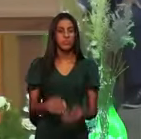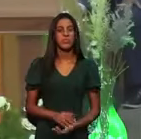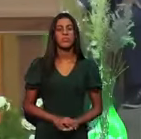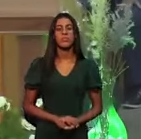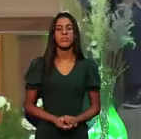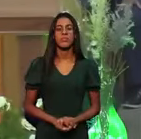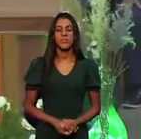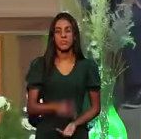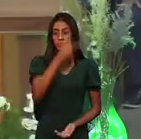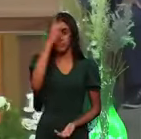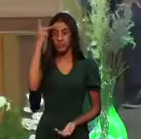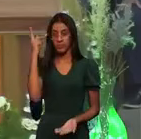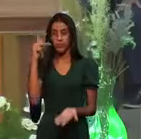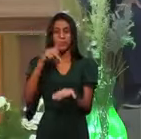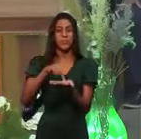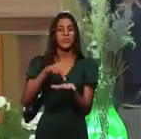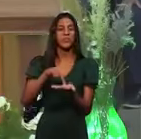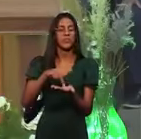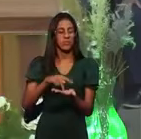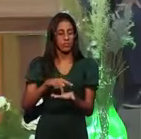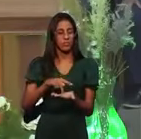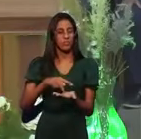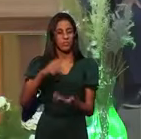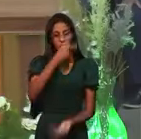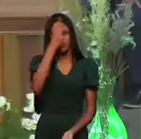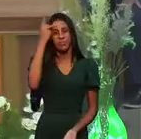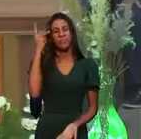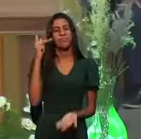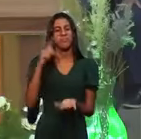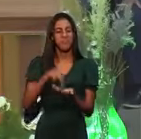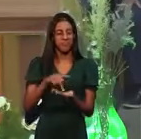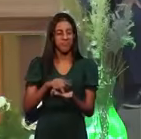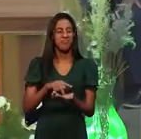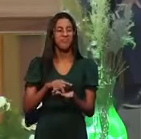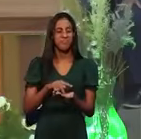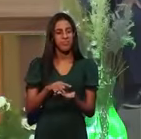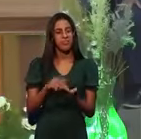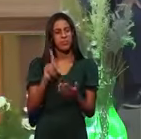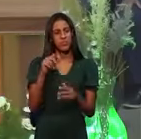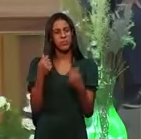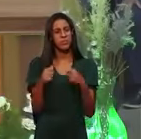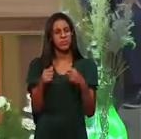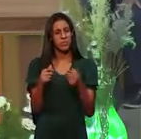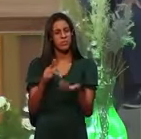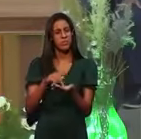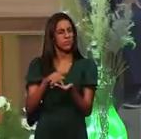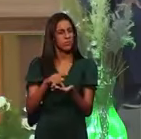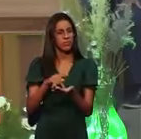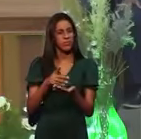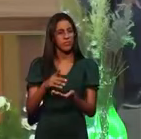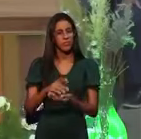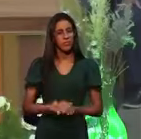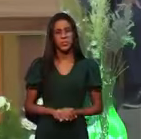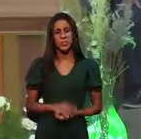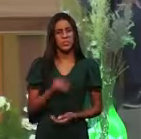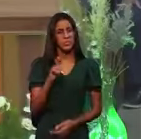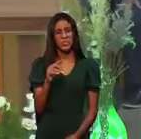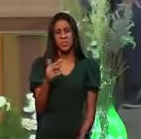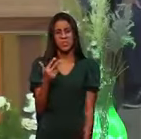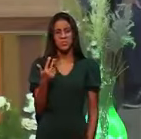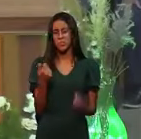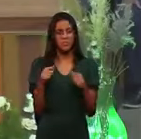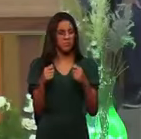quê? É a ver? Seja verdadeiro. Não seja falso com ninguém. Deus